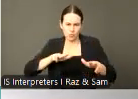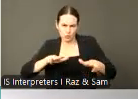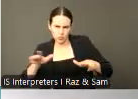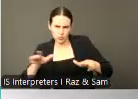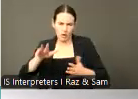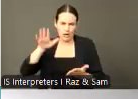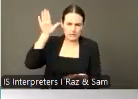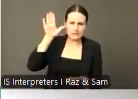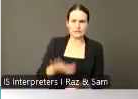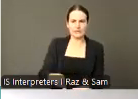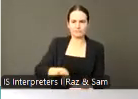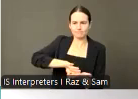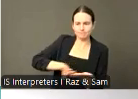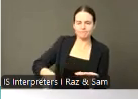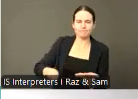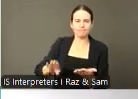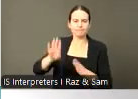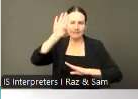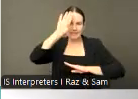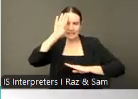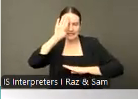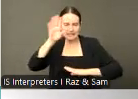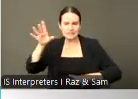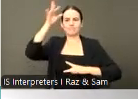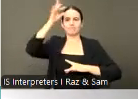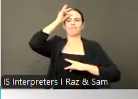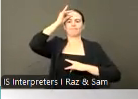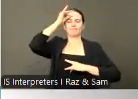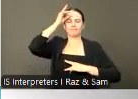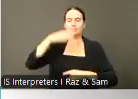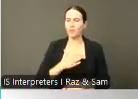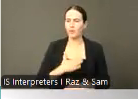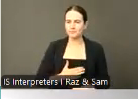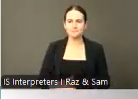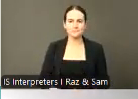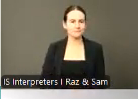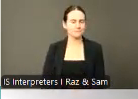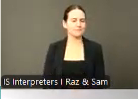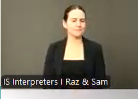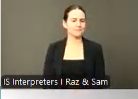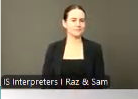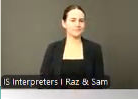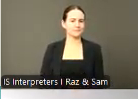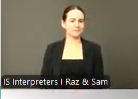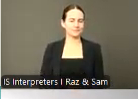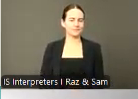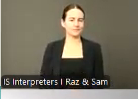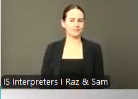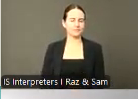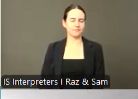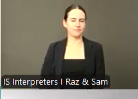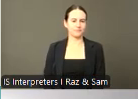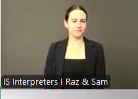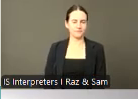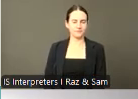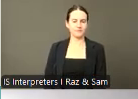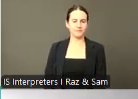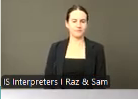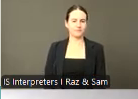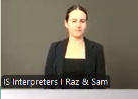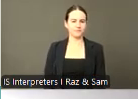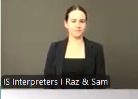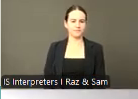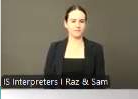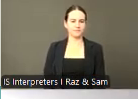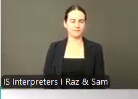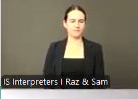e suas condições relacionadas num período que foi lidado durante anos por uma